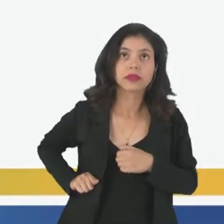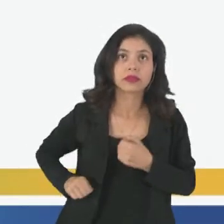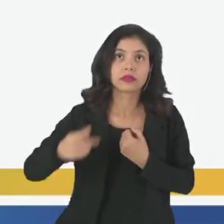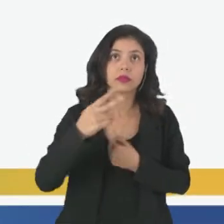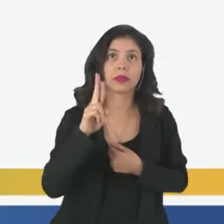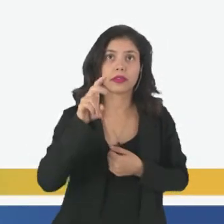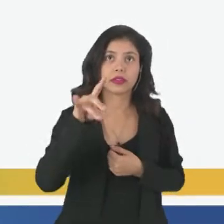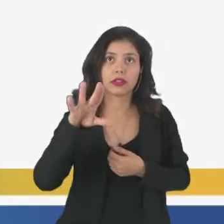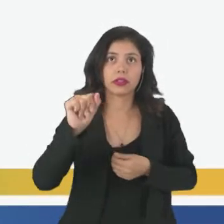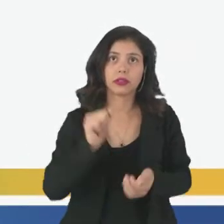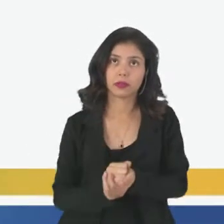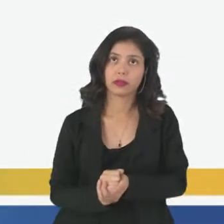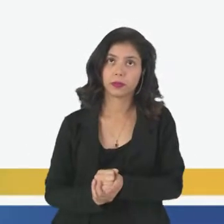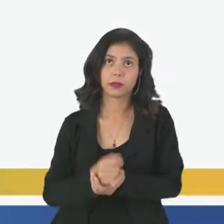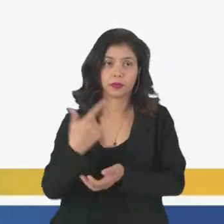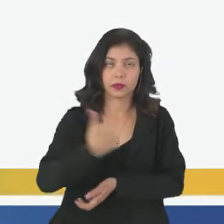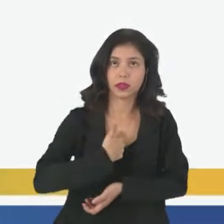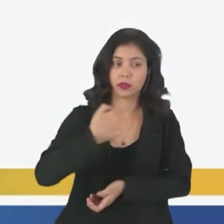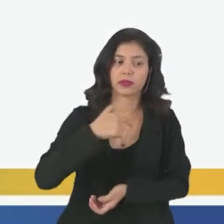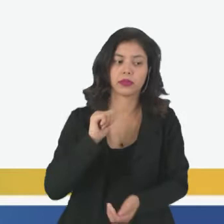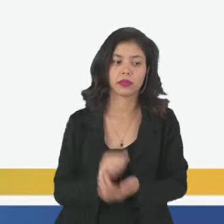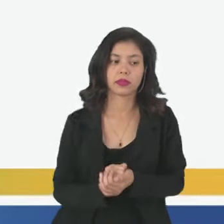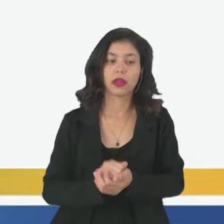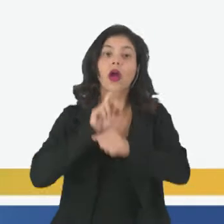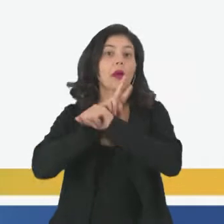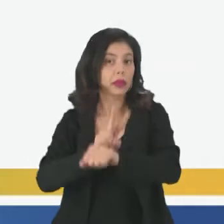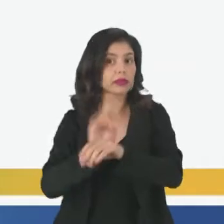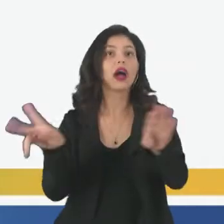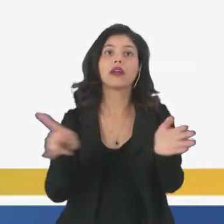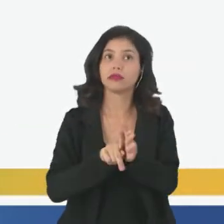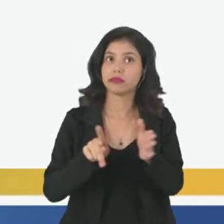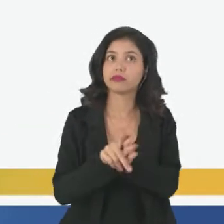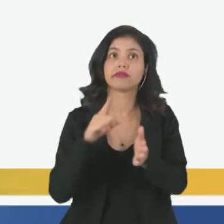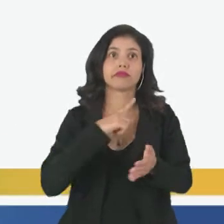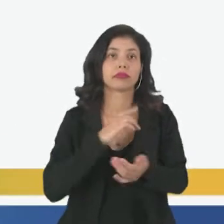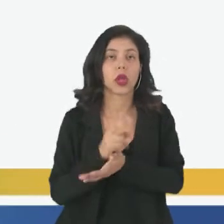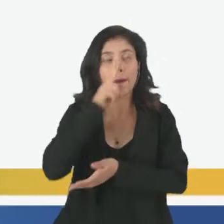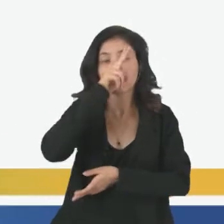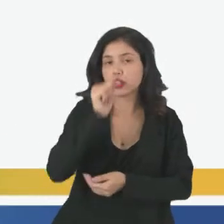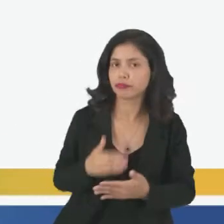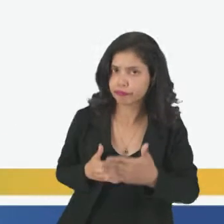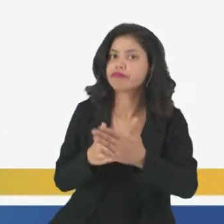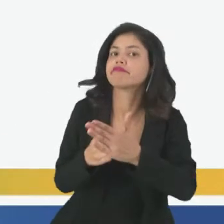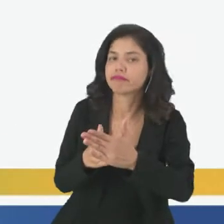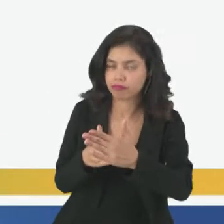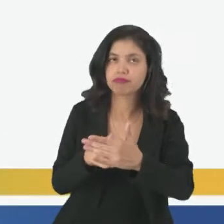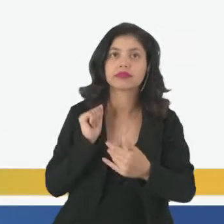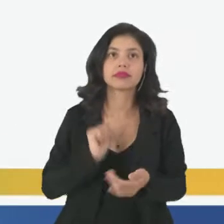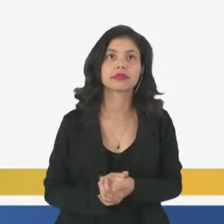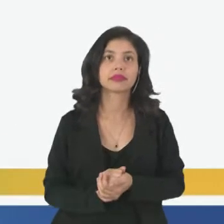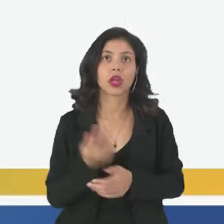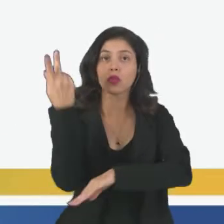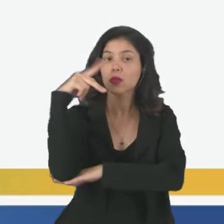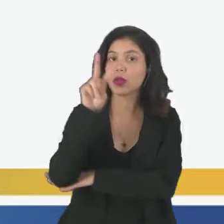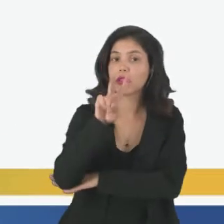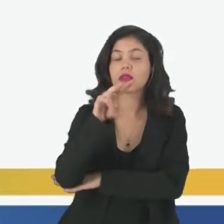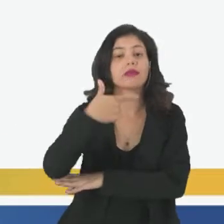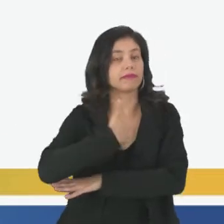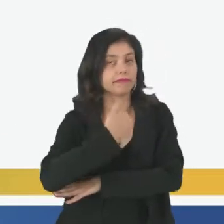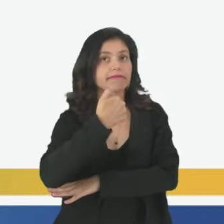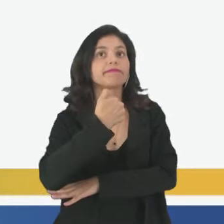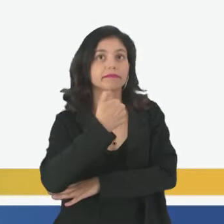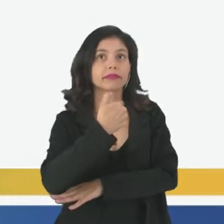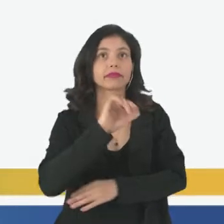governo provisório, com Getúlio Vargas no comando e poderes quase que ilimitados. No período,